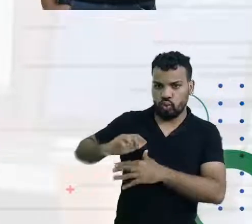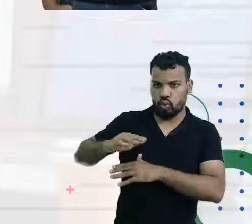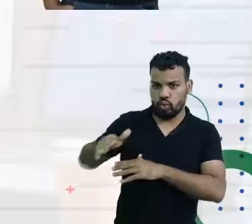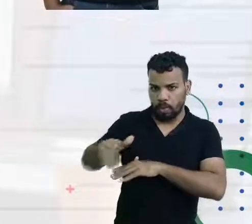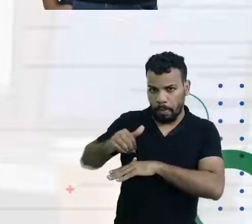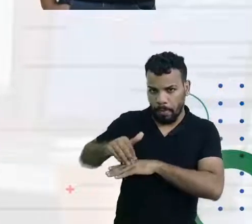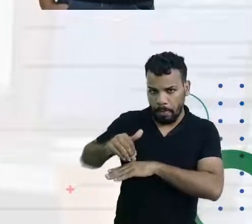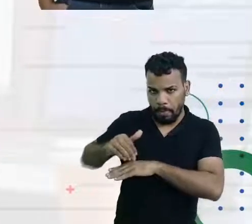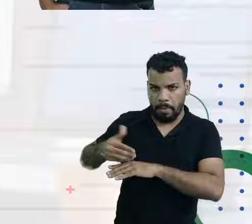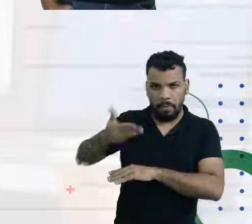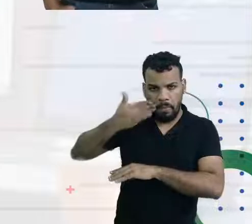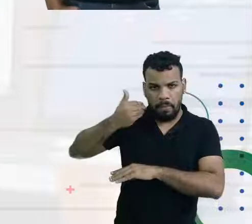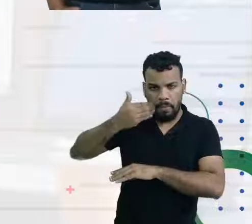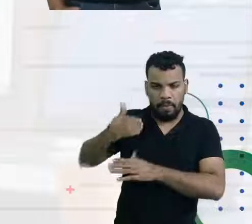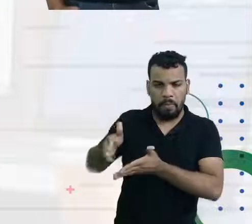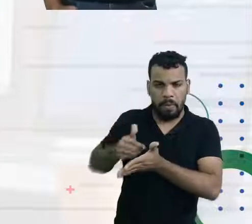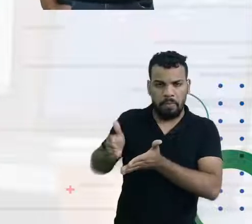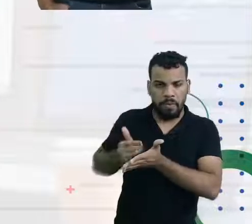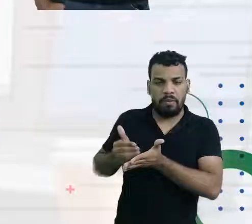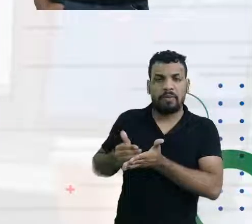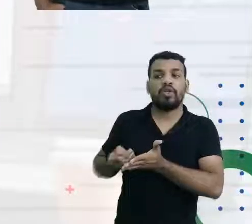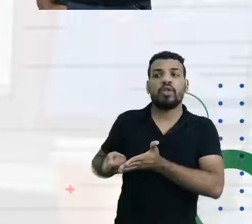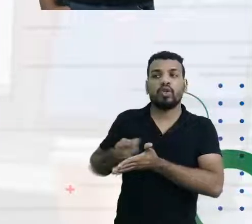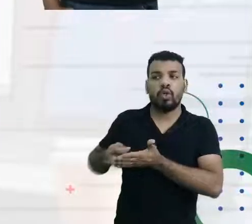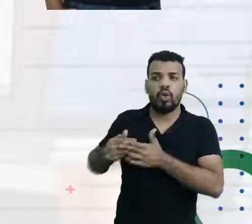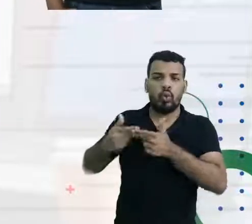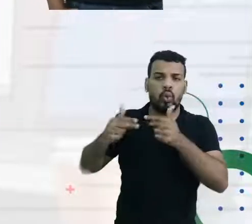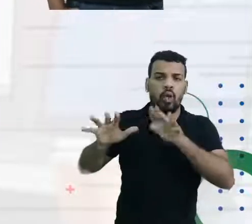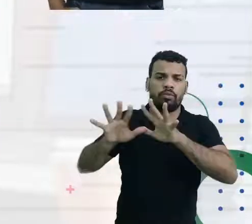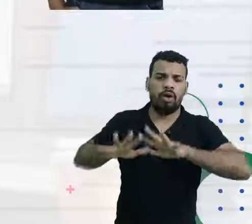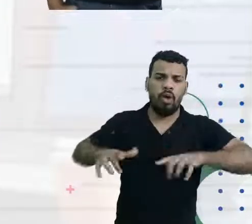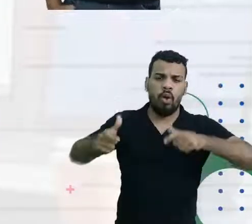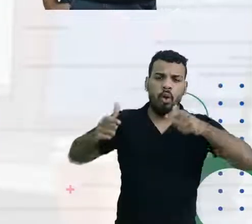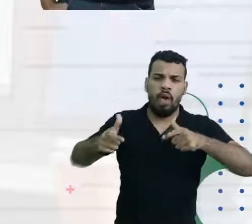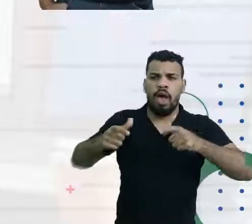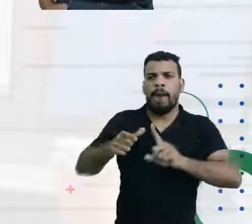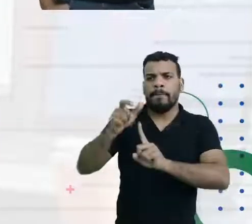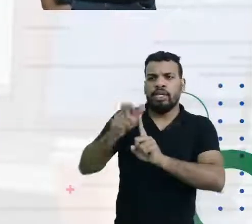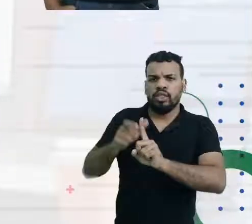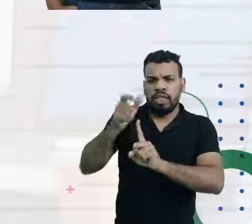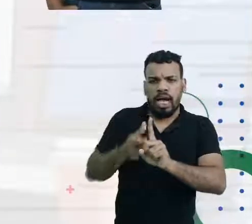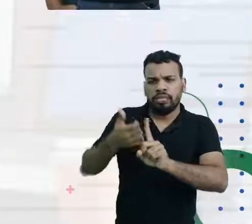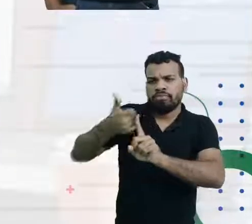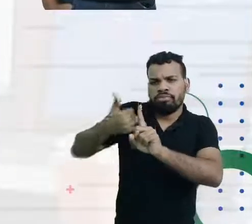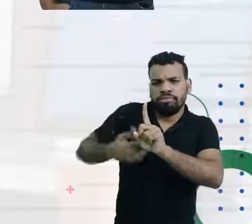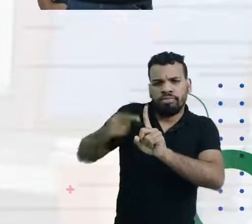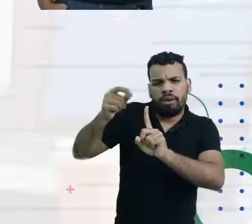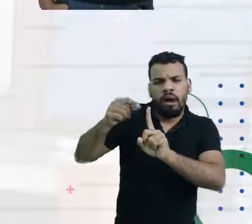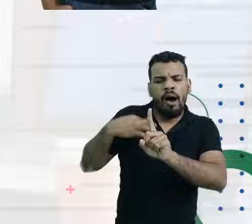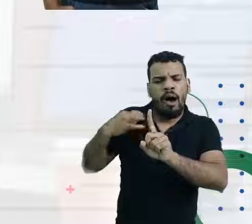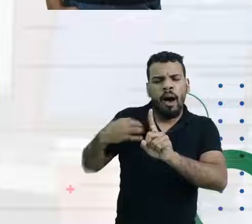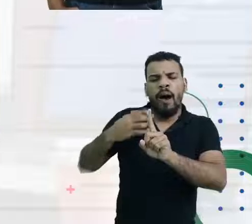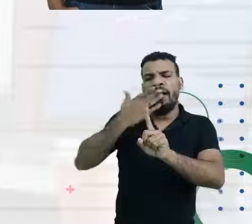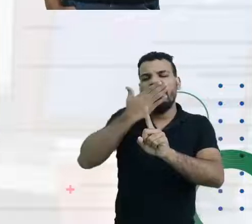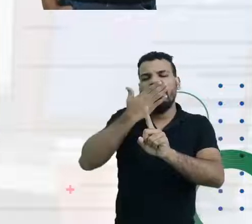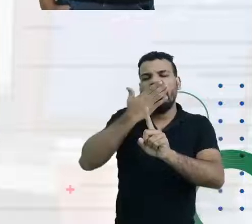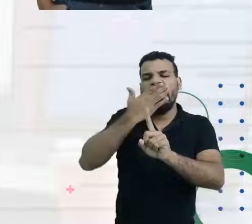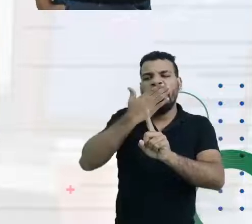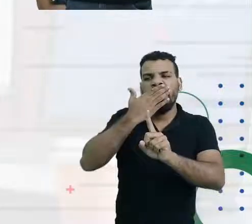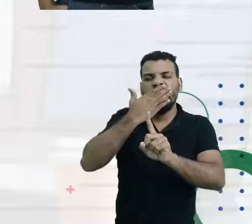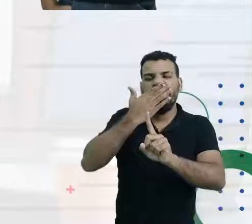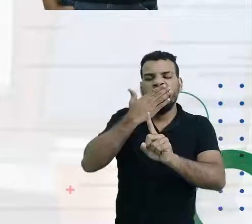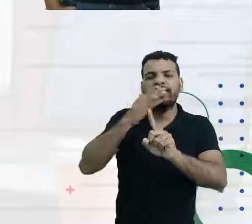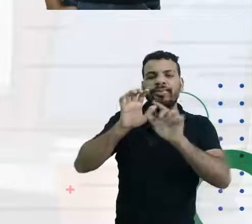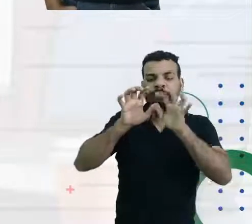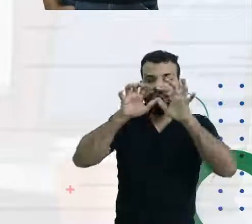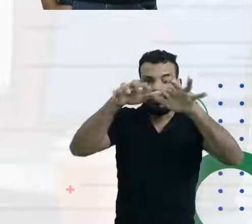ali, de toda a narrativa, de toda a descrição de cenário, seja descrição de personagem, descrição de monstros, e ele que